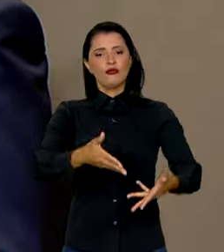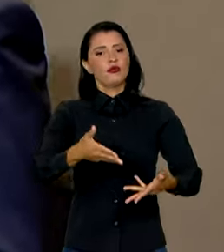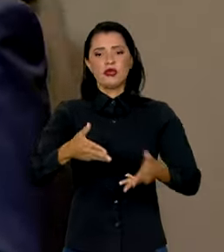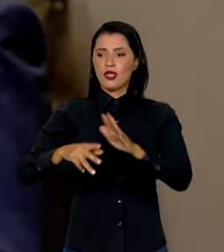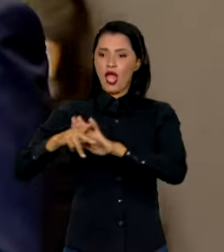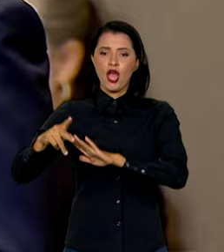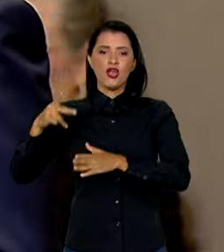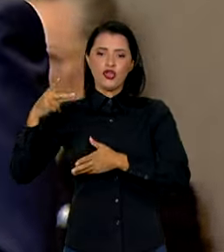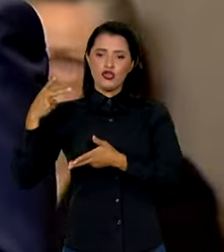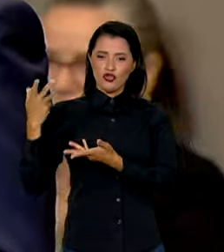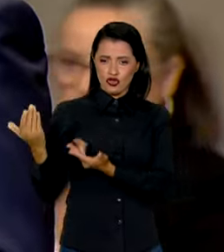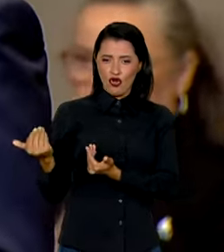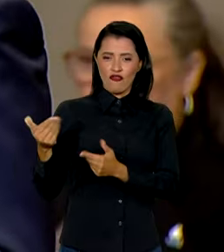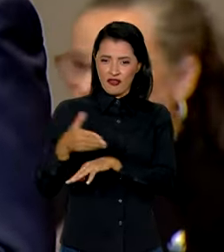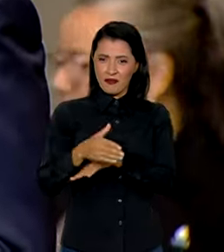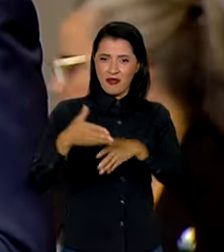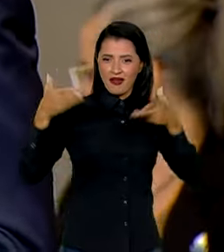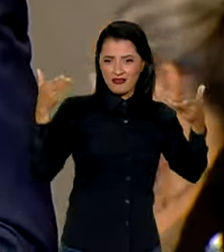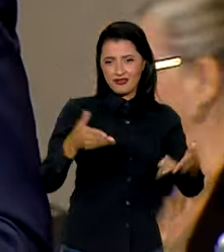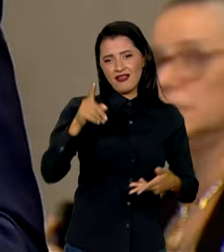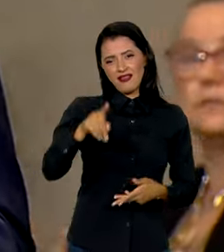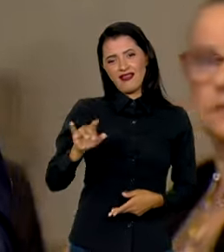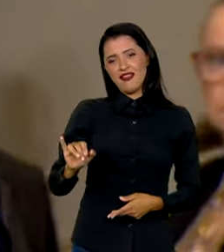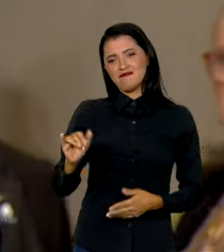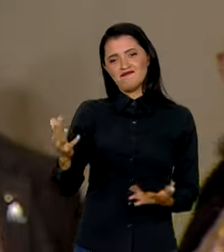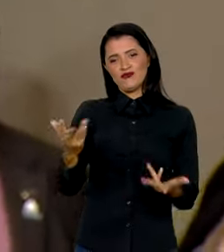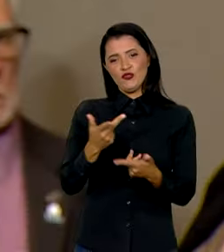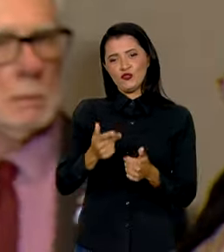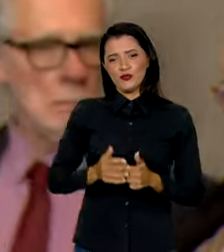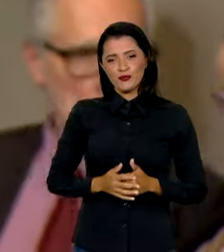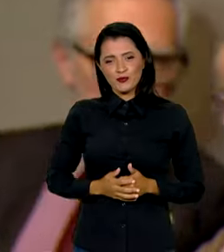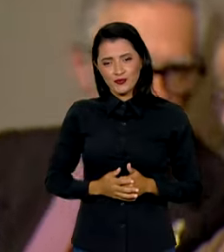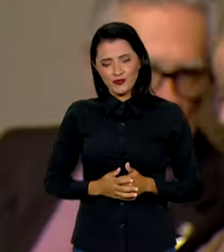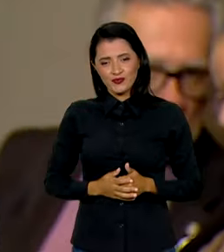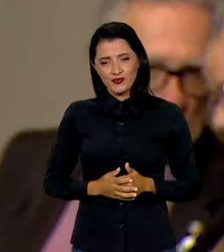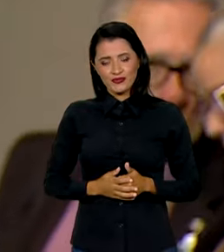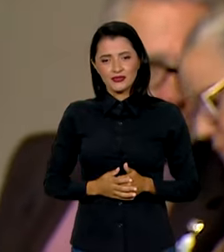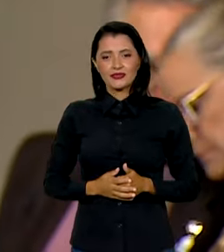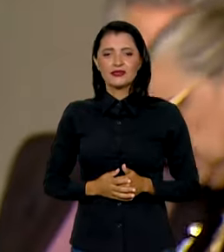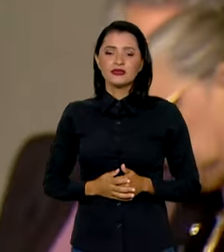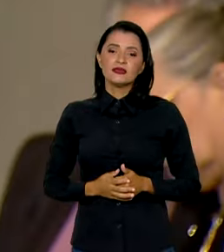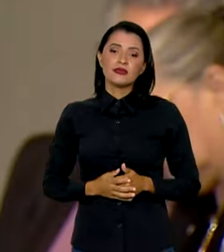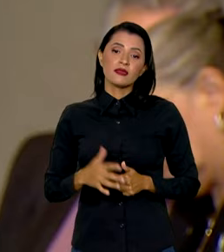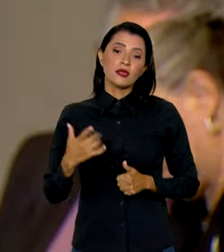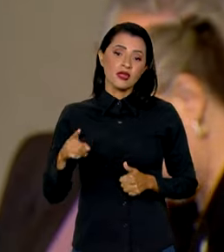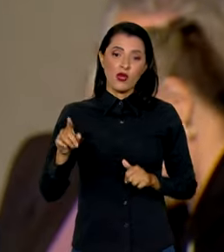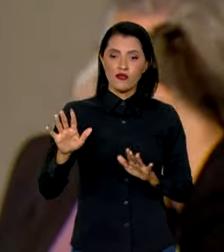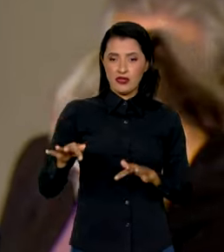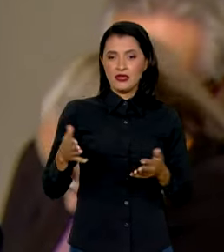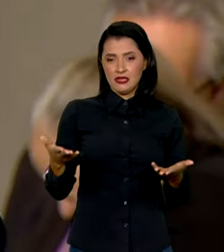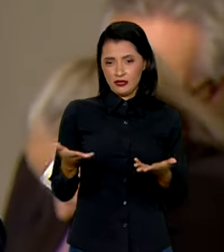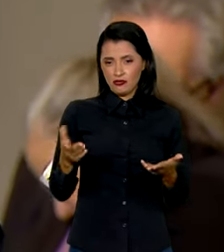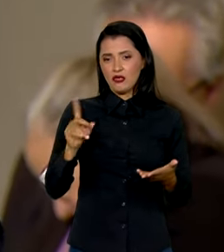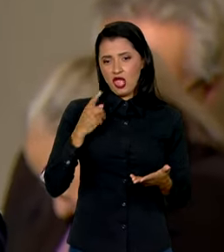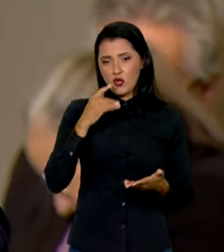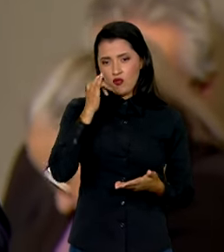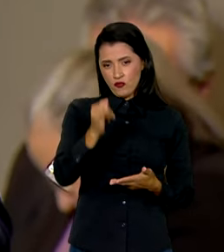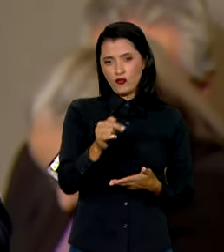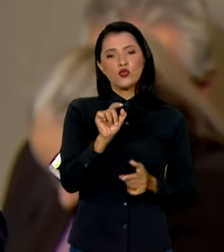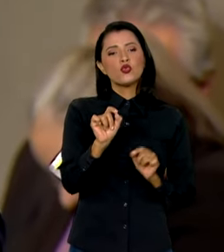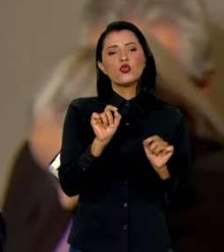algo extraordinário. Por fim, eu quero dizer a